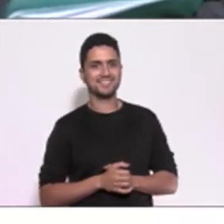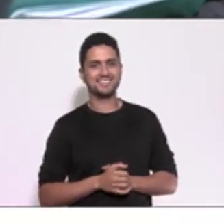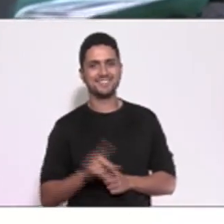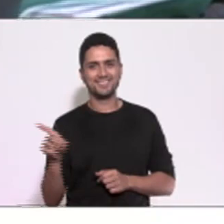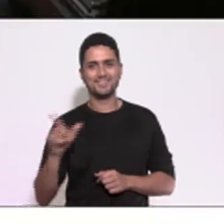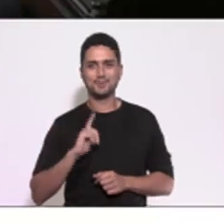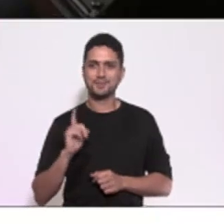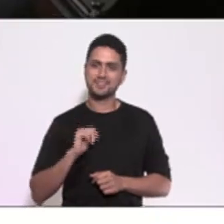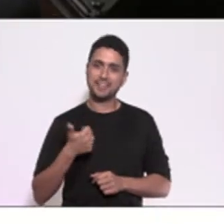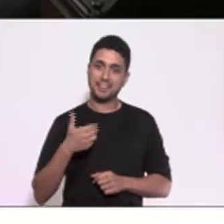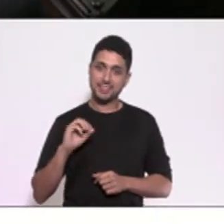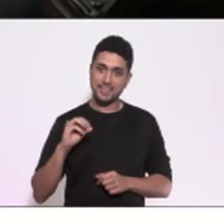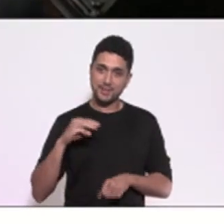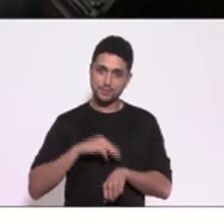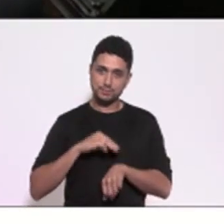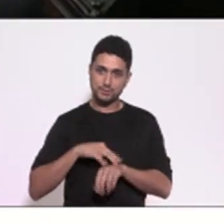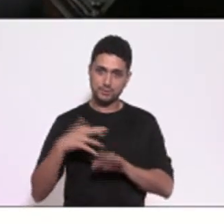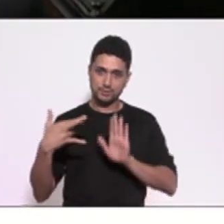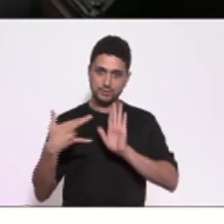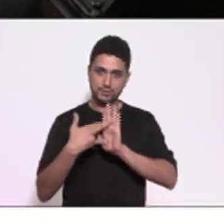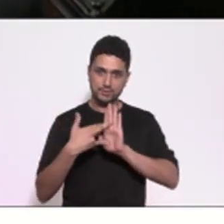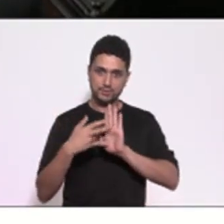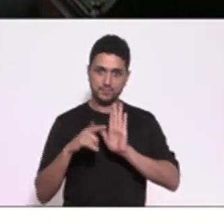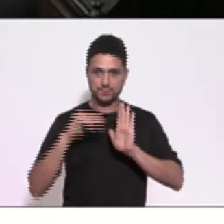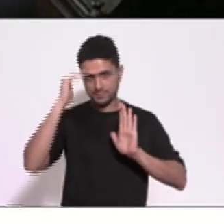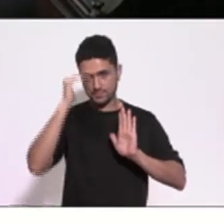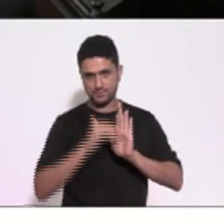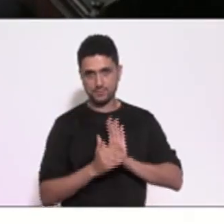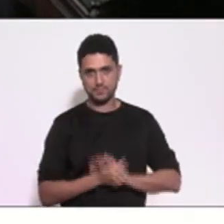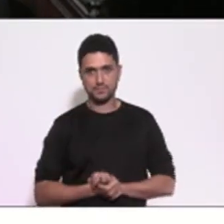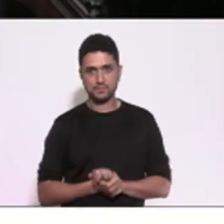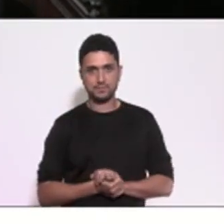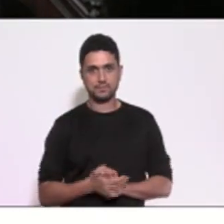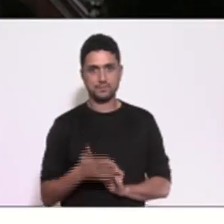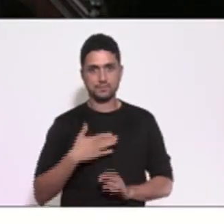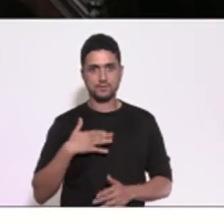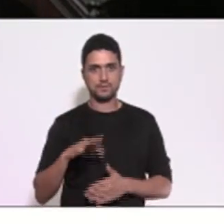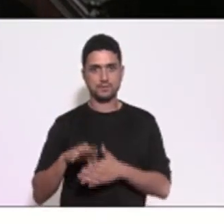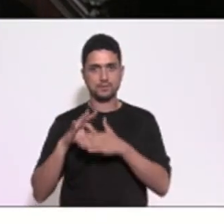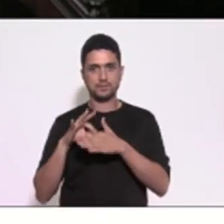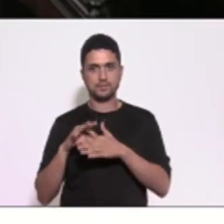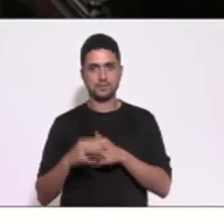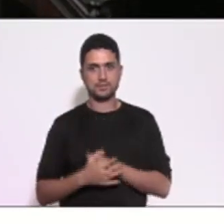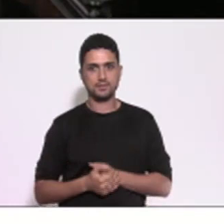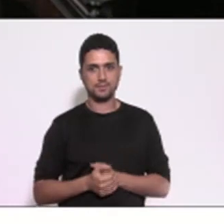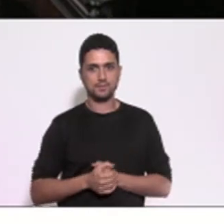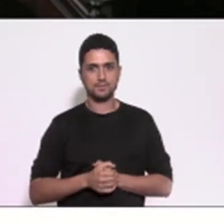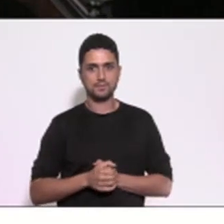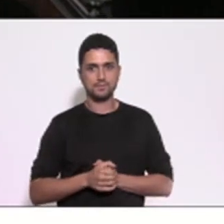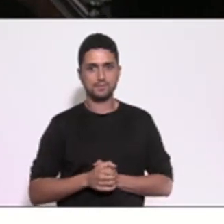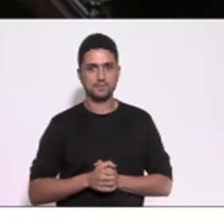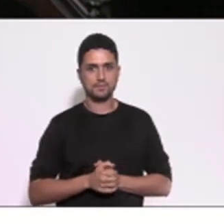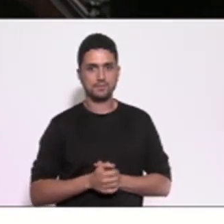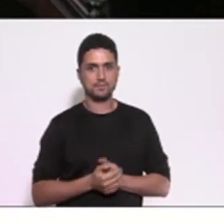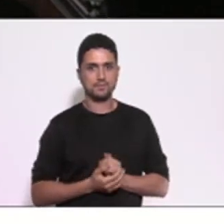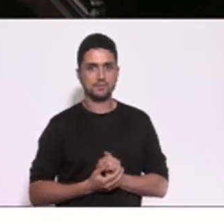10 minutos, sem passar meu líder, por favor.